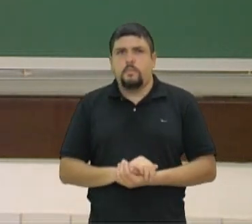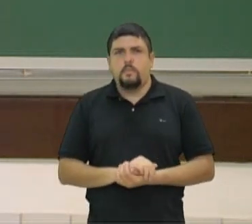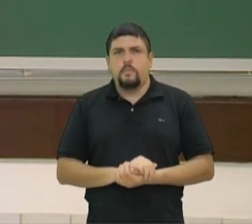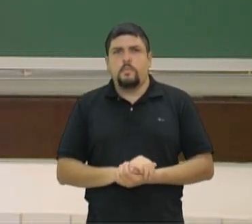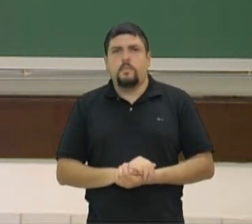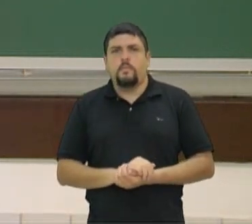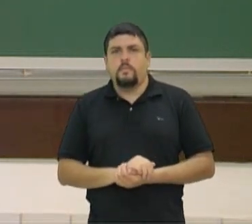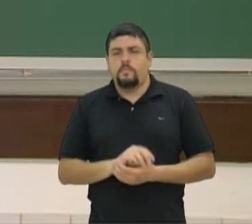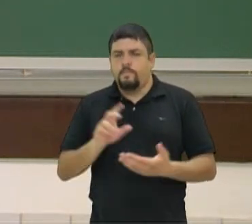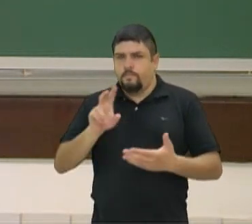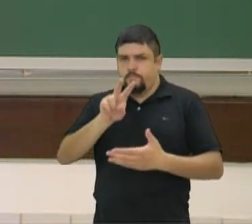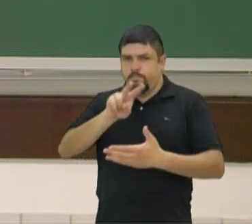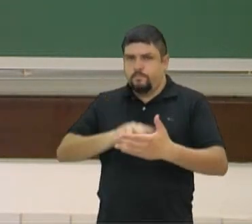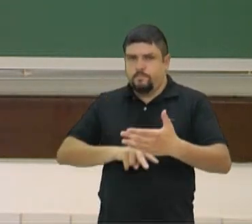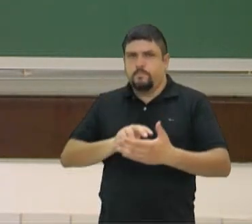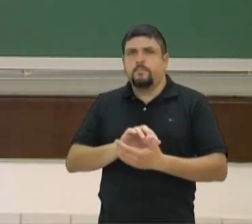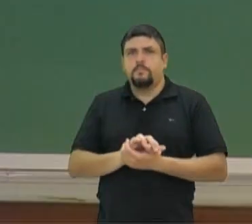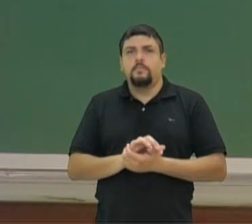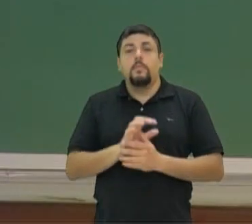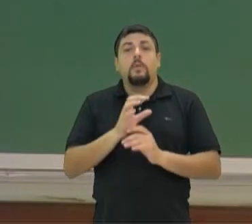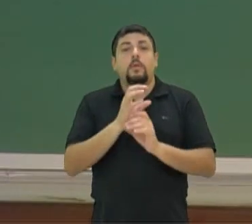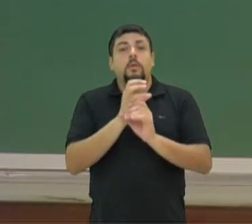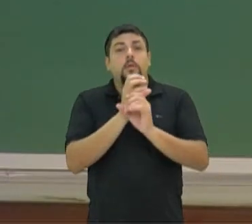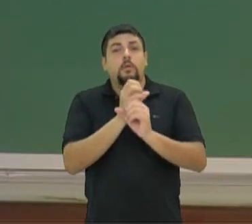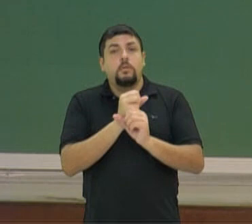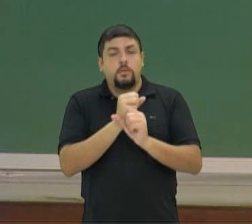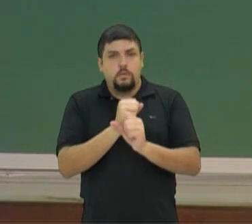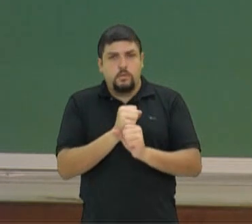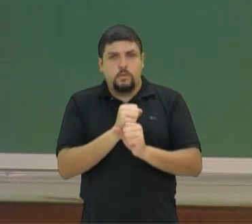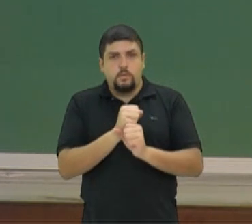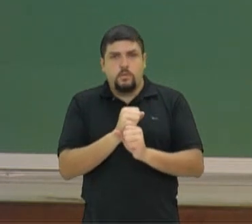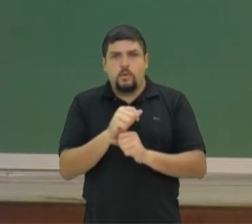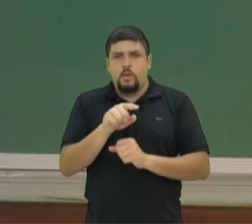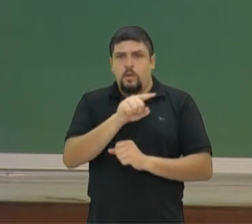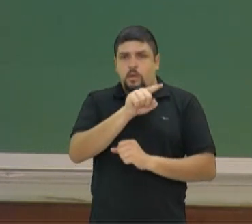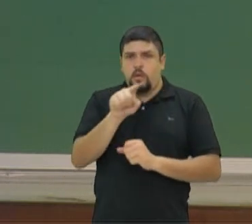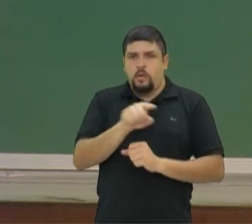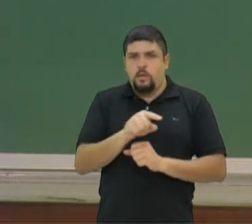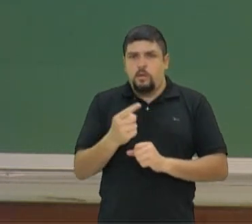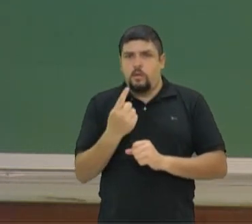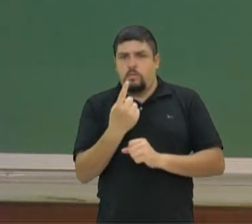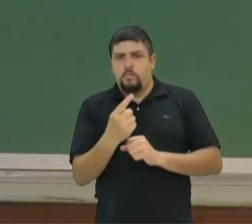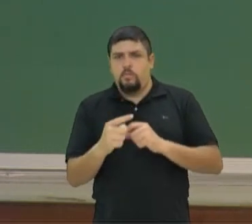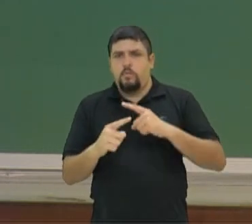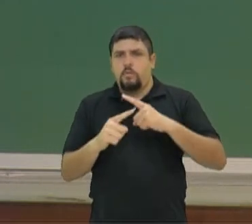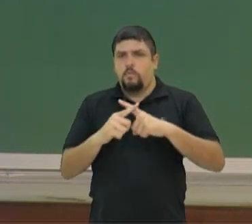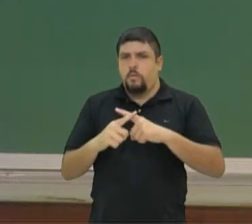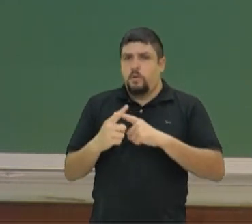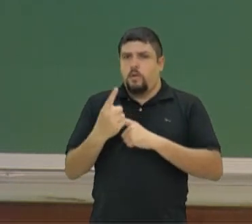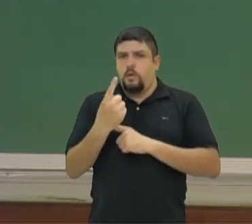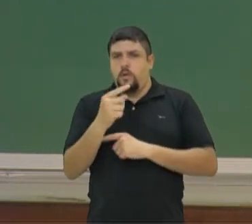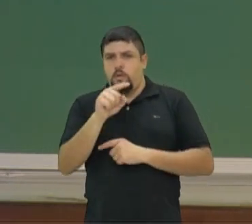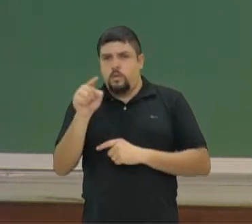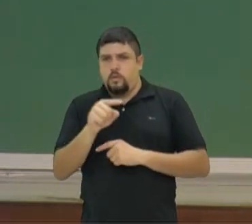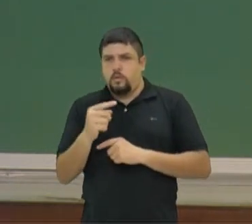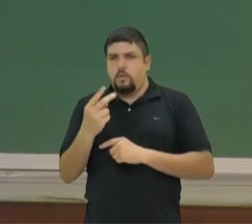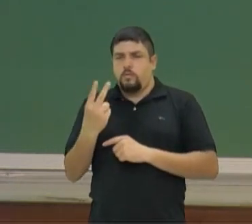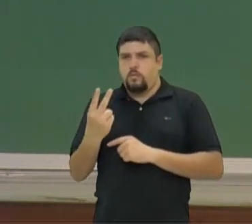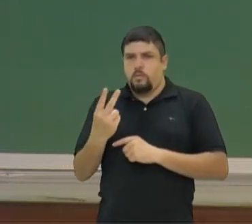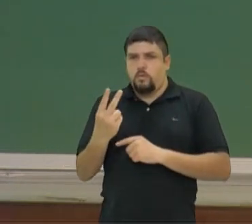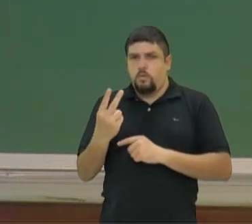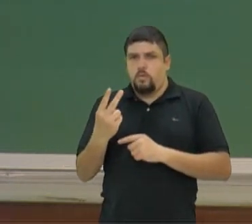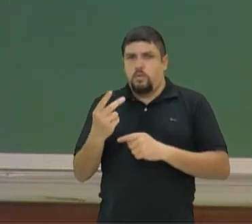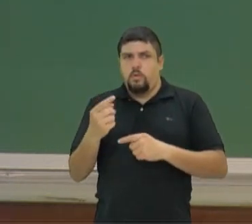lá, vamos na leitura. Calcular Z1 vezes Z2 dividido por Z3.